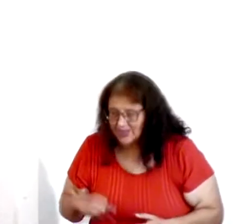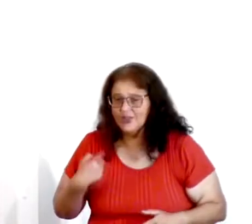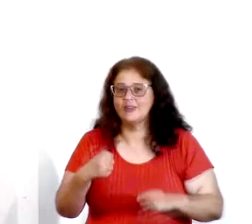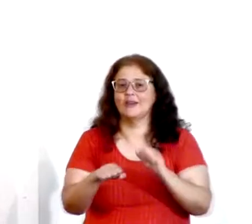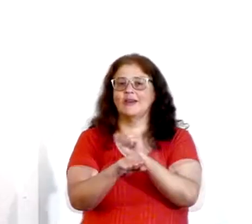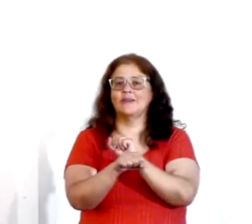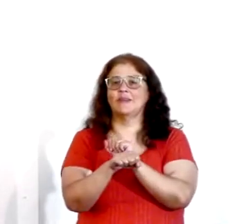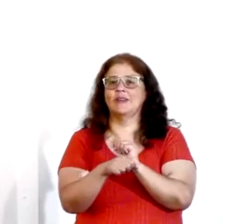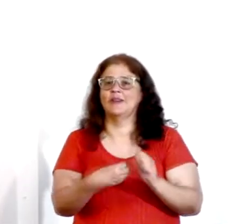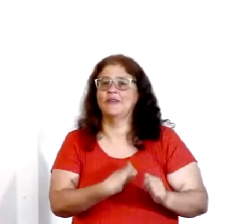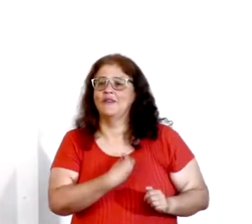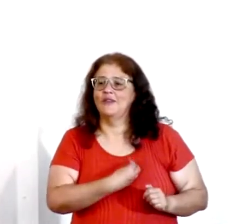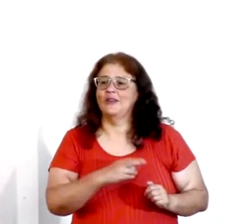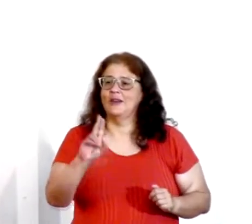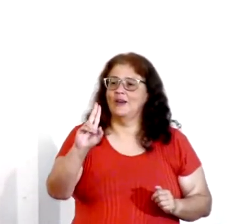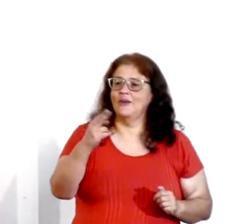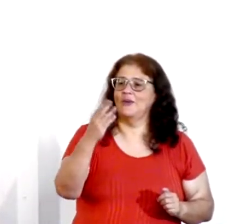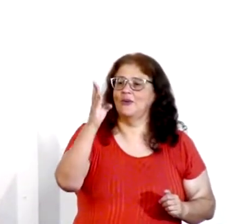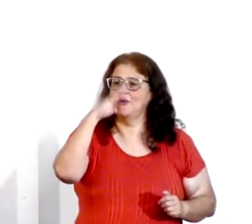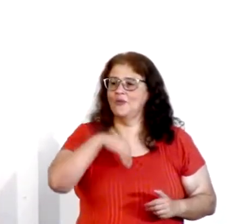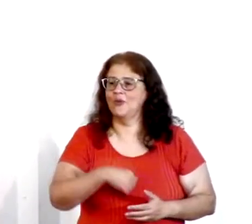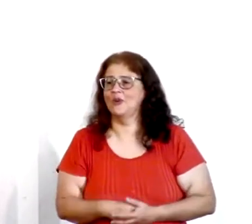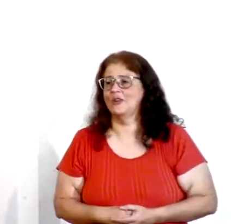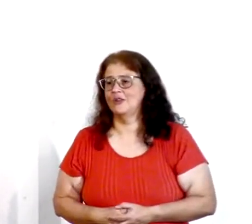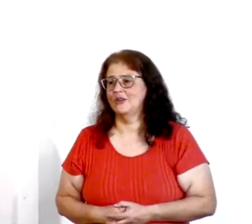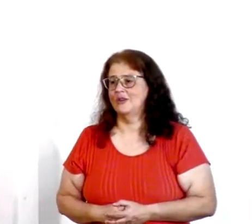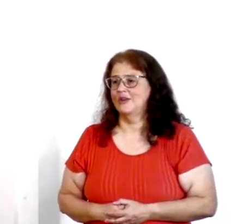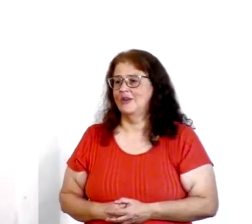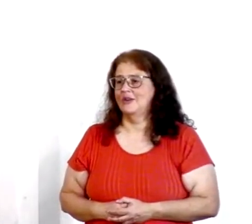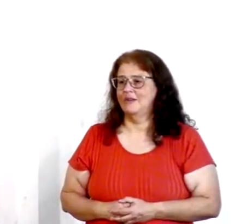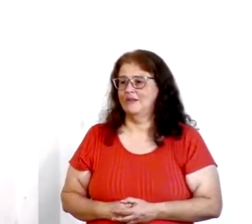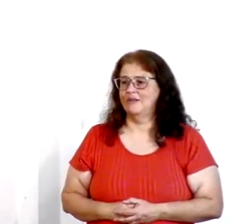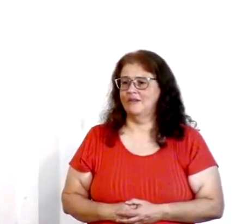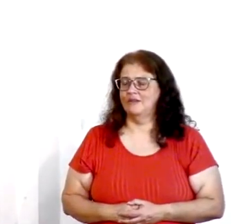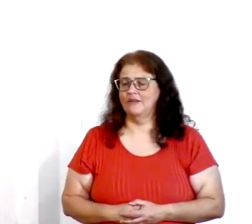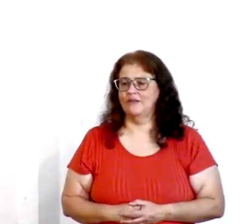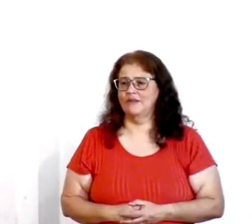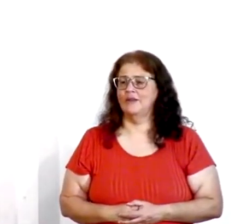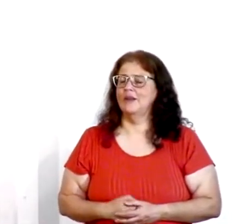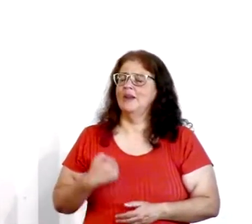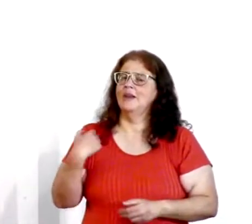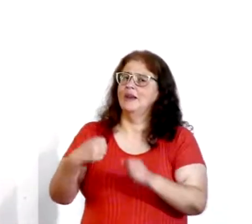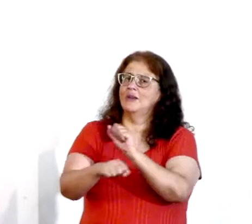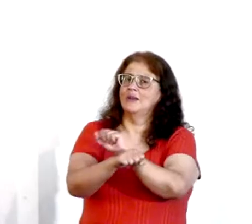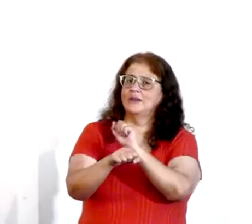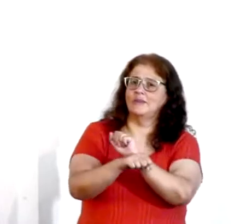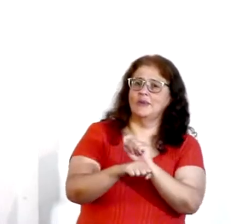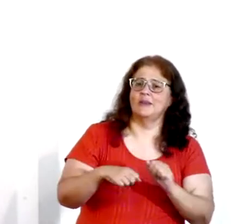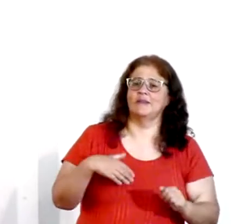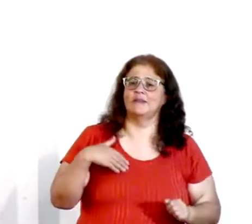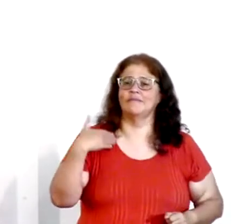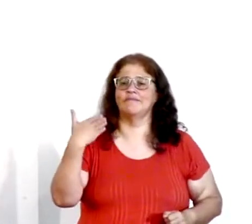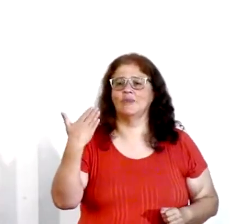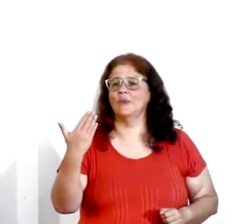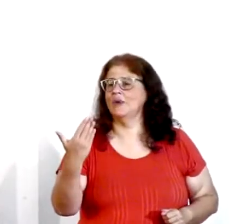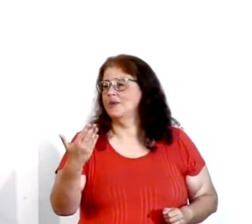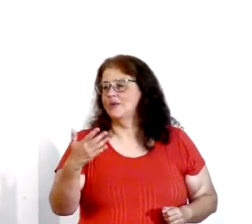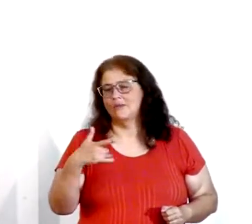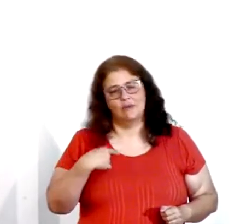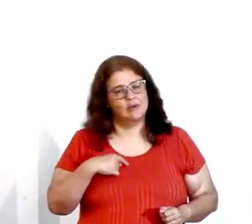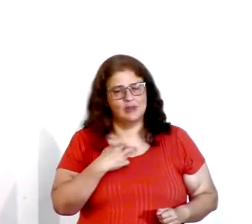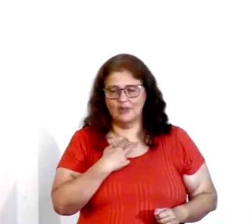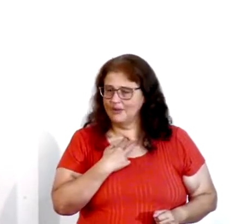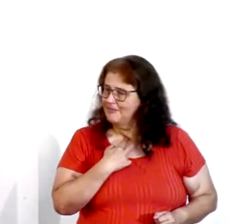na morte. Ele é a nossa esperança, mesmo quando nós não percebemos a